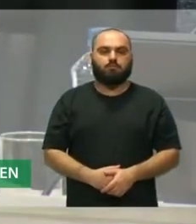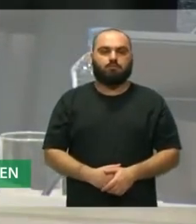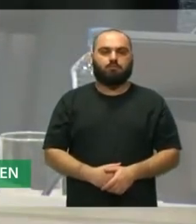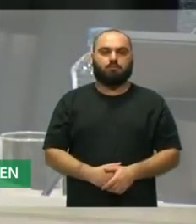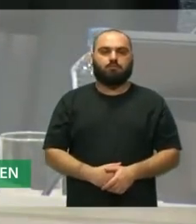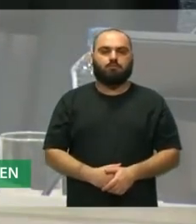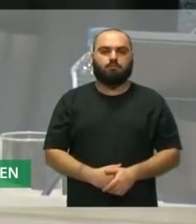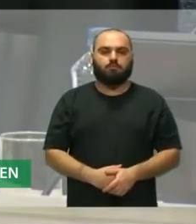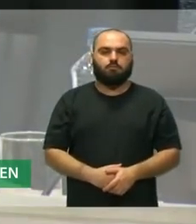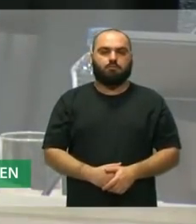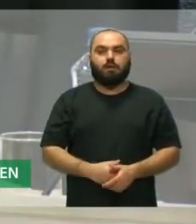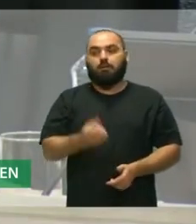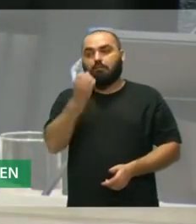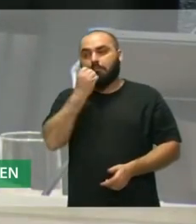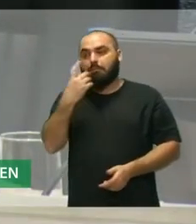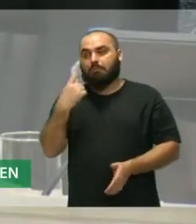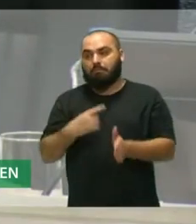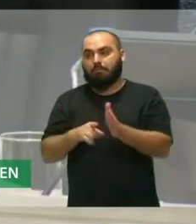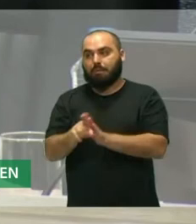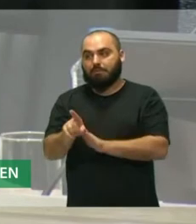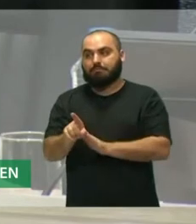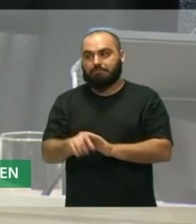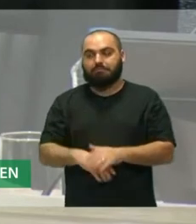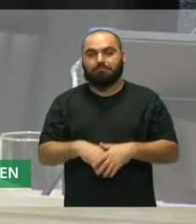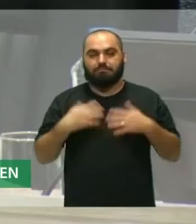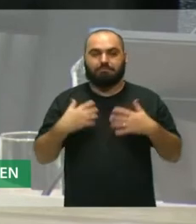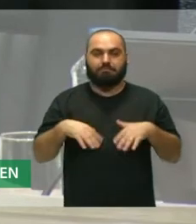É uma boa pergunta.